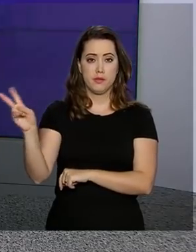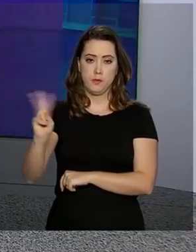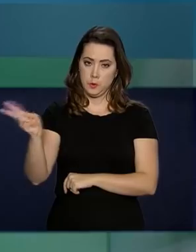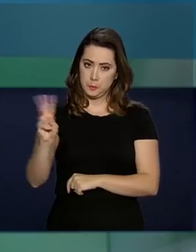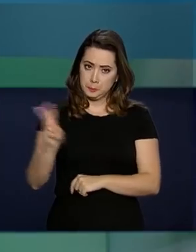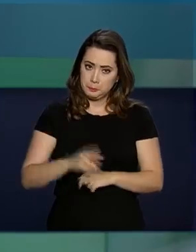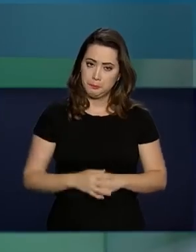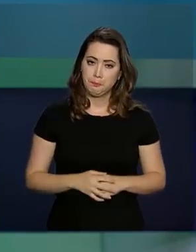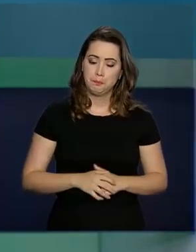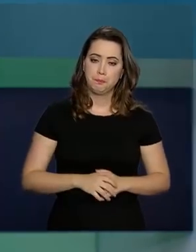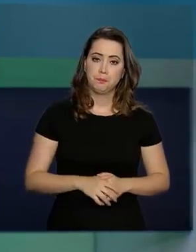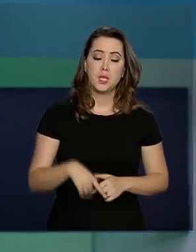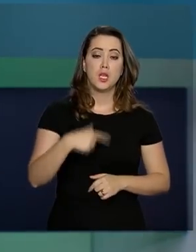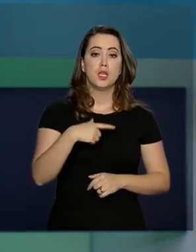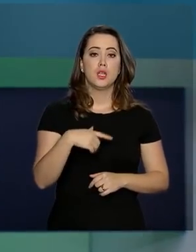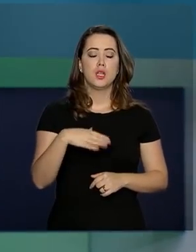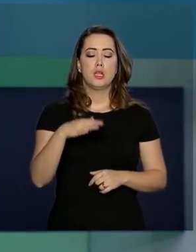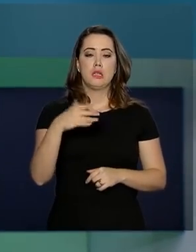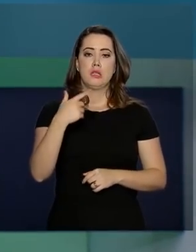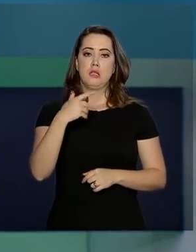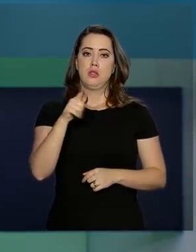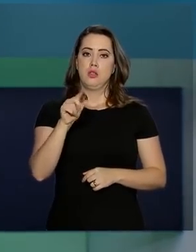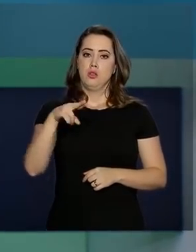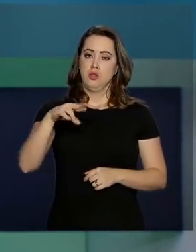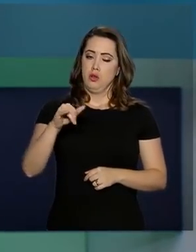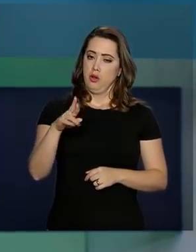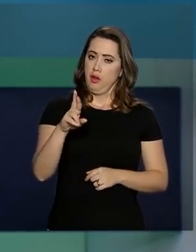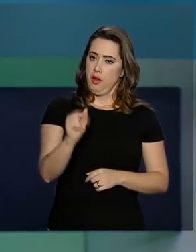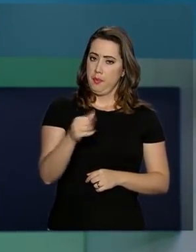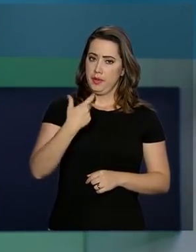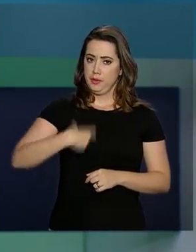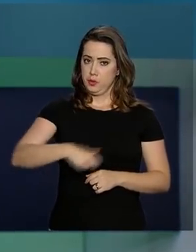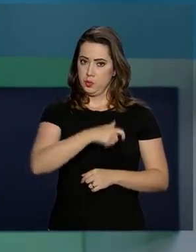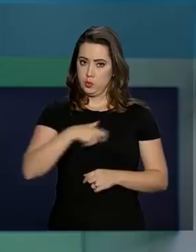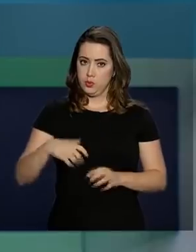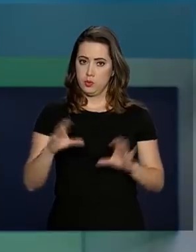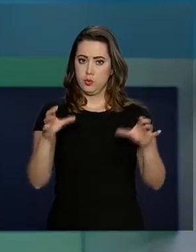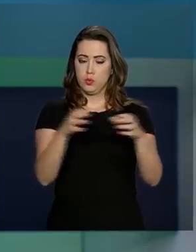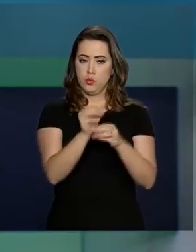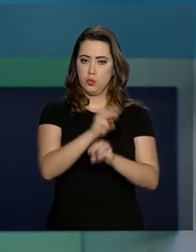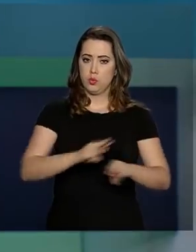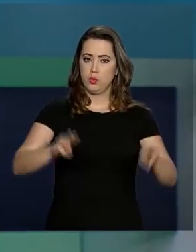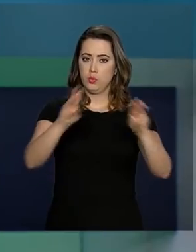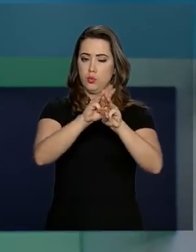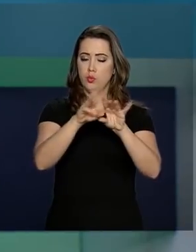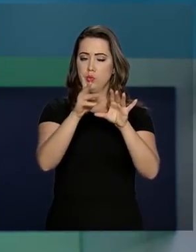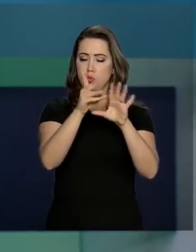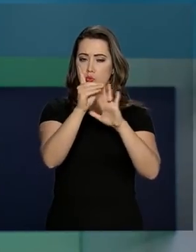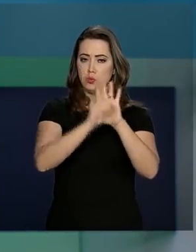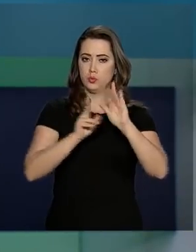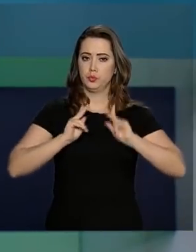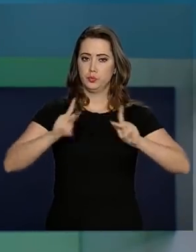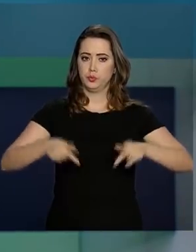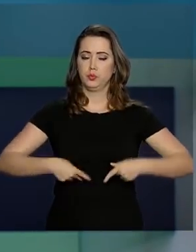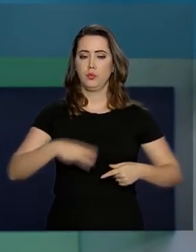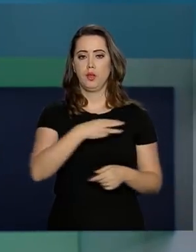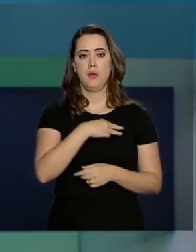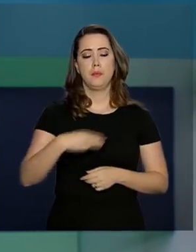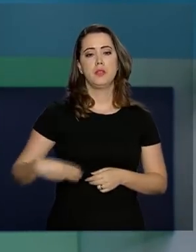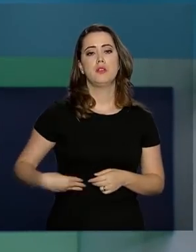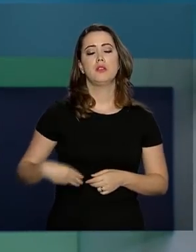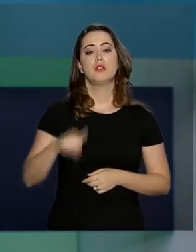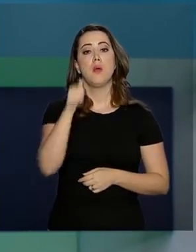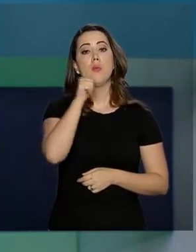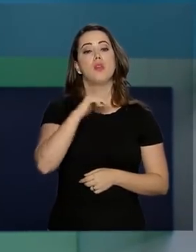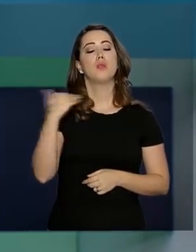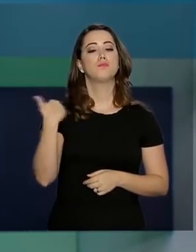Em Genebra, na Suíça, durante sessão da Organização das Nações Unidas para os Direitos Humanos, a ministra Damares